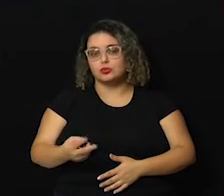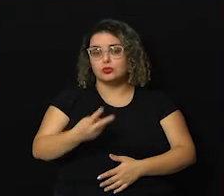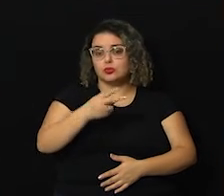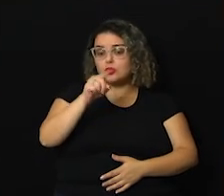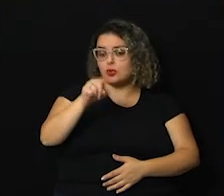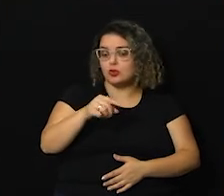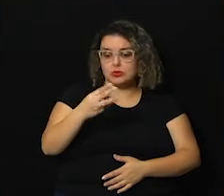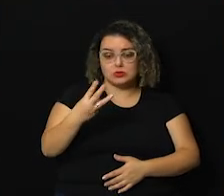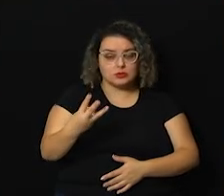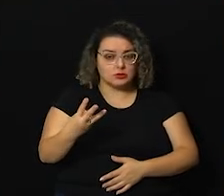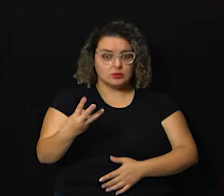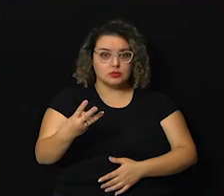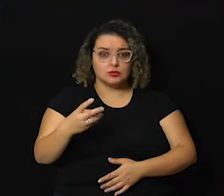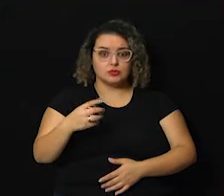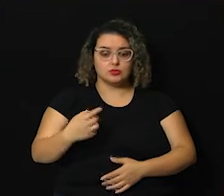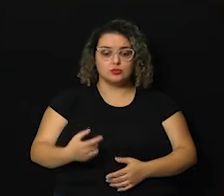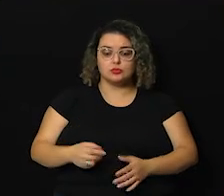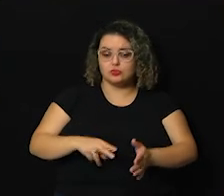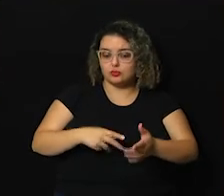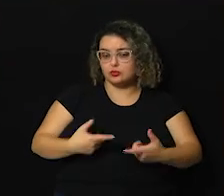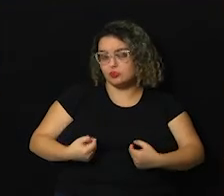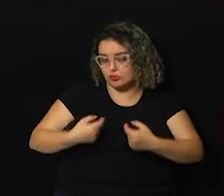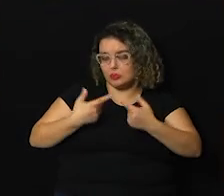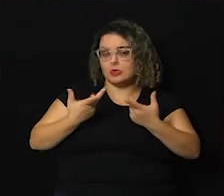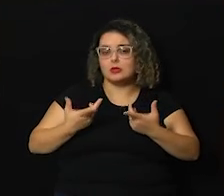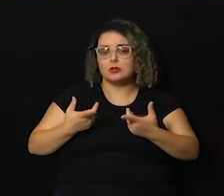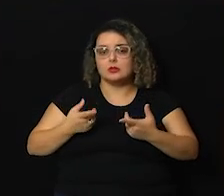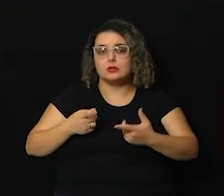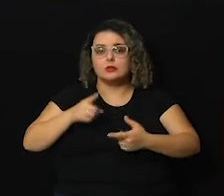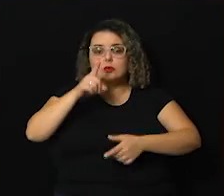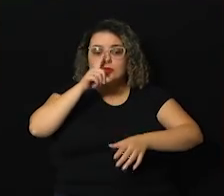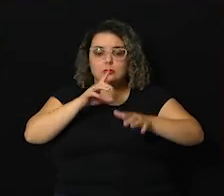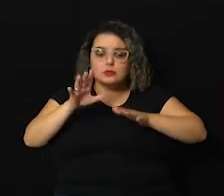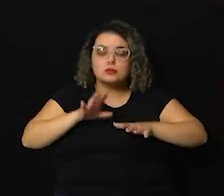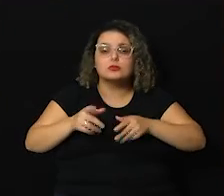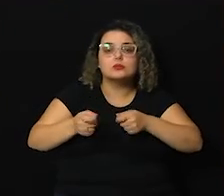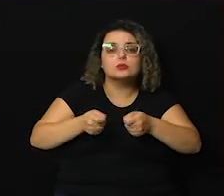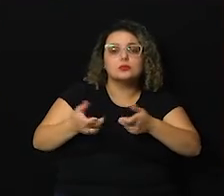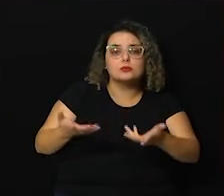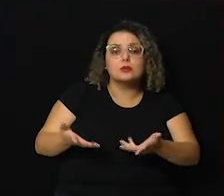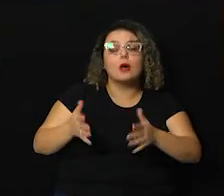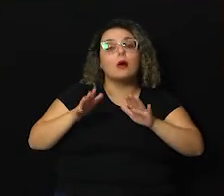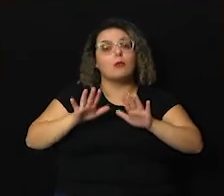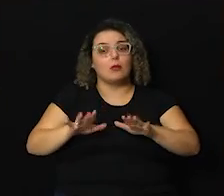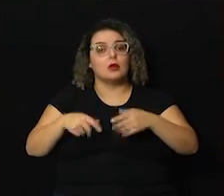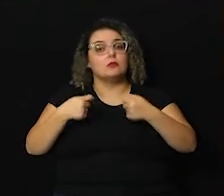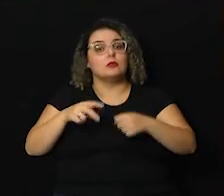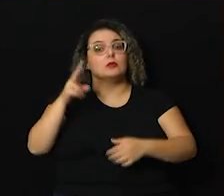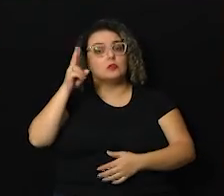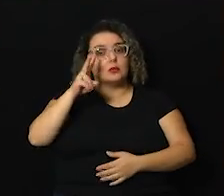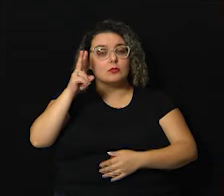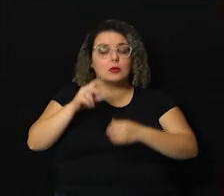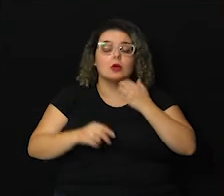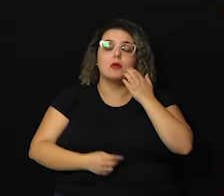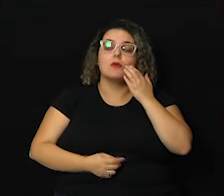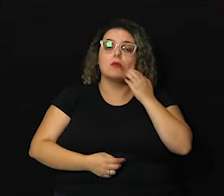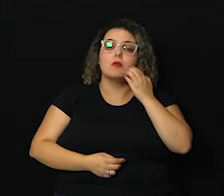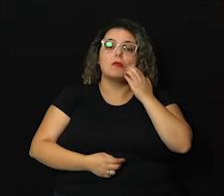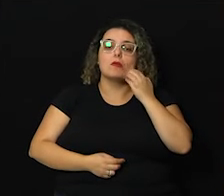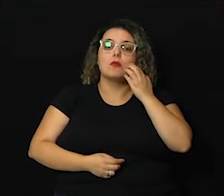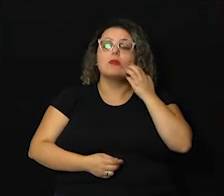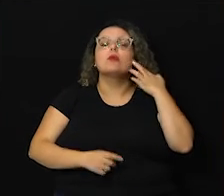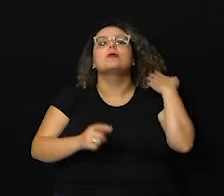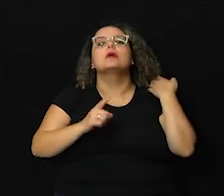dos tumores que comprometem as pessoas. Então, a gente cuida muito bem dessa situação, mas a gente tem que lembrar, tá,